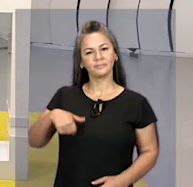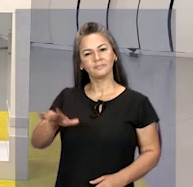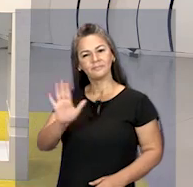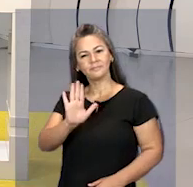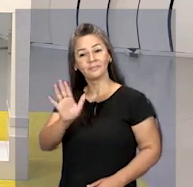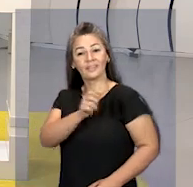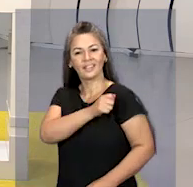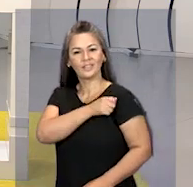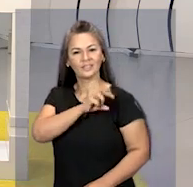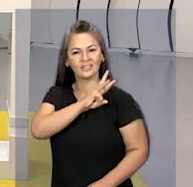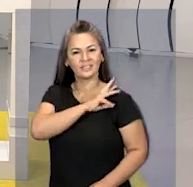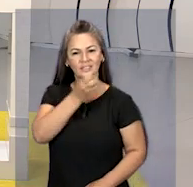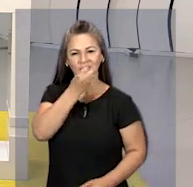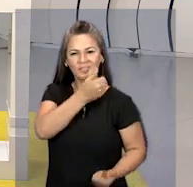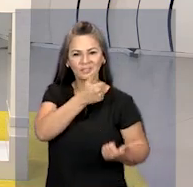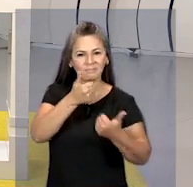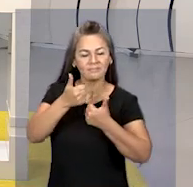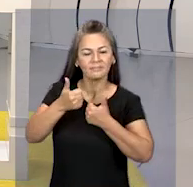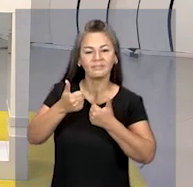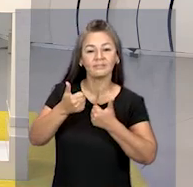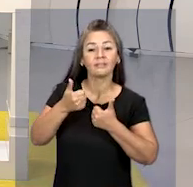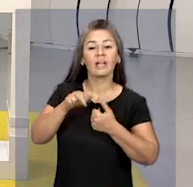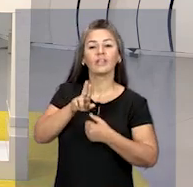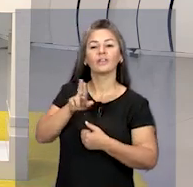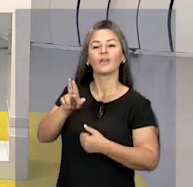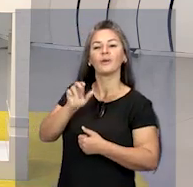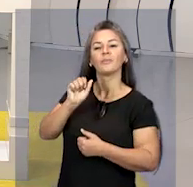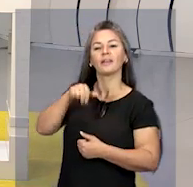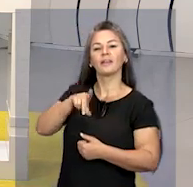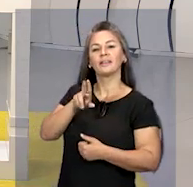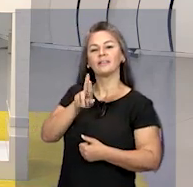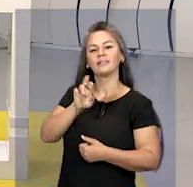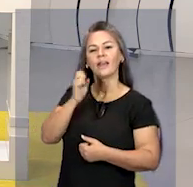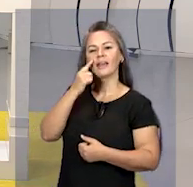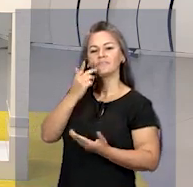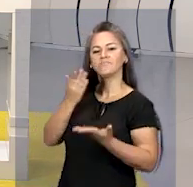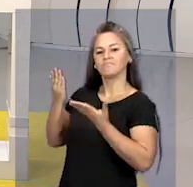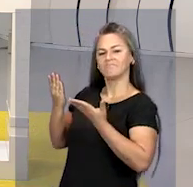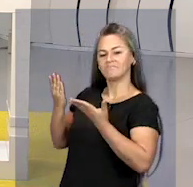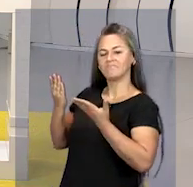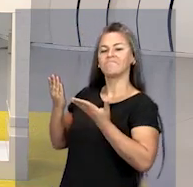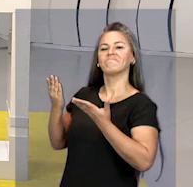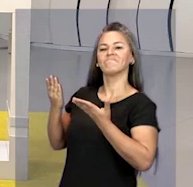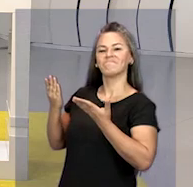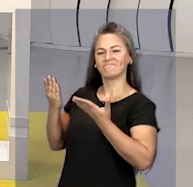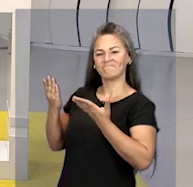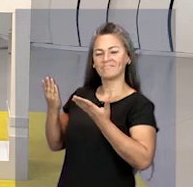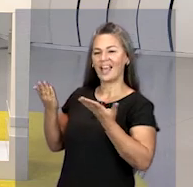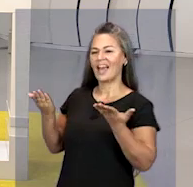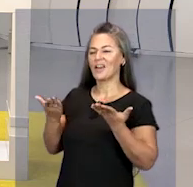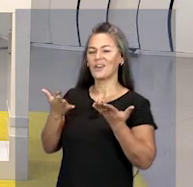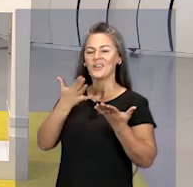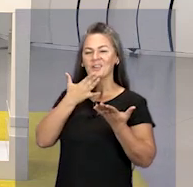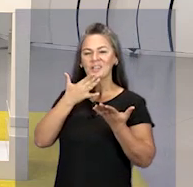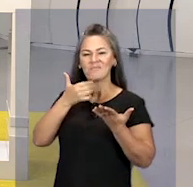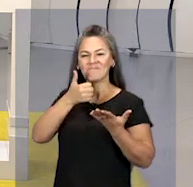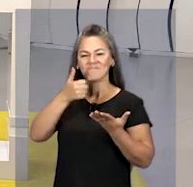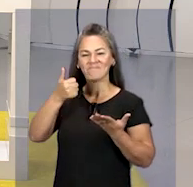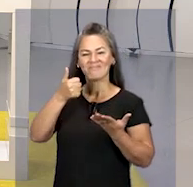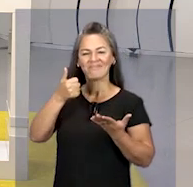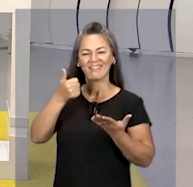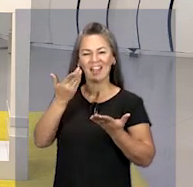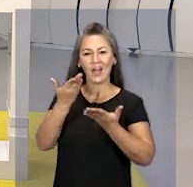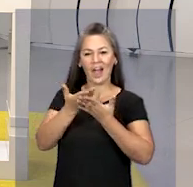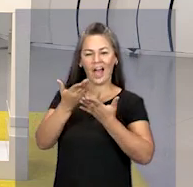Olá, terceiro ano, tudo bem com vocês? Eu sou o professor André Másio e agora chegou assim a melhor aula do Brasil, a melhor